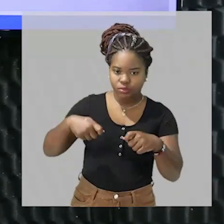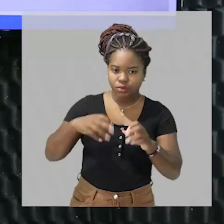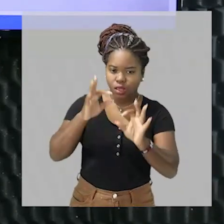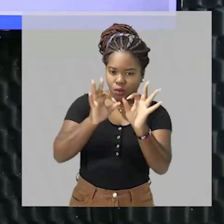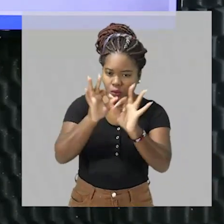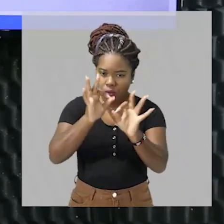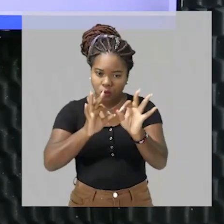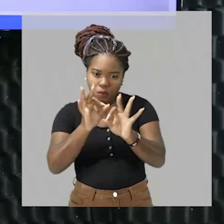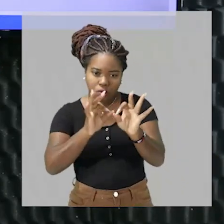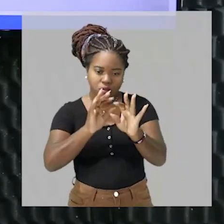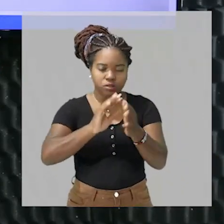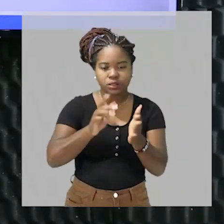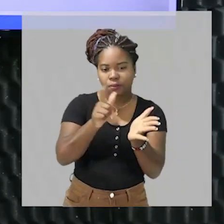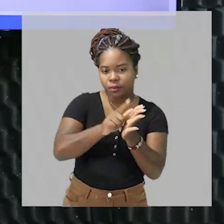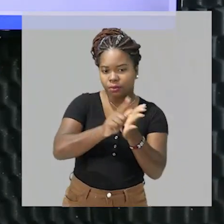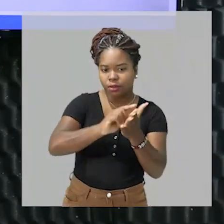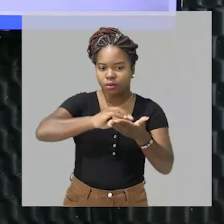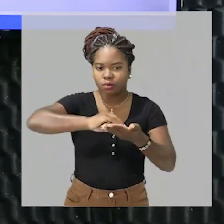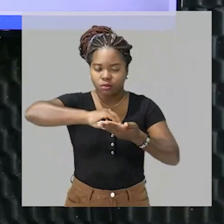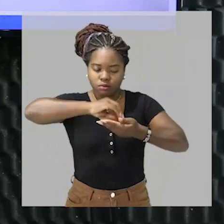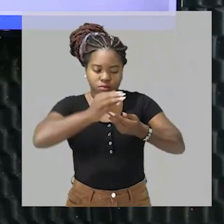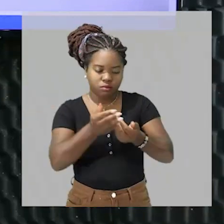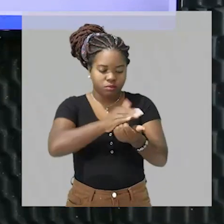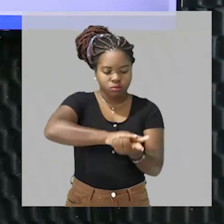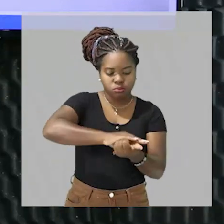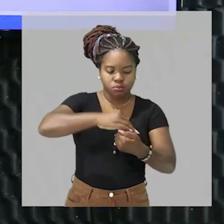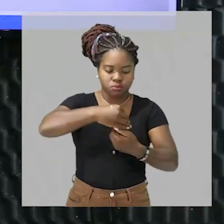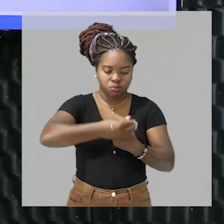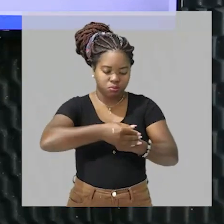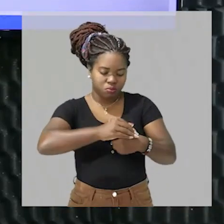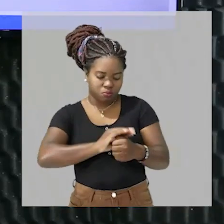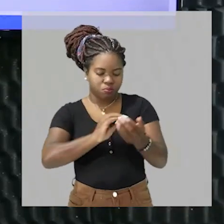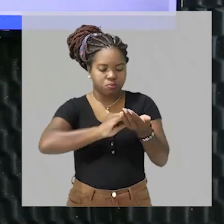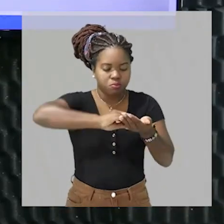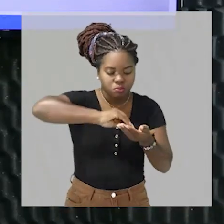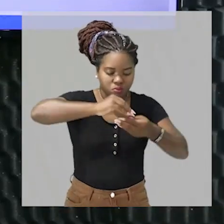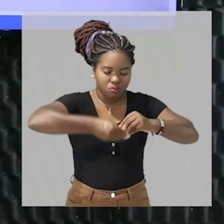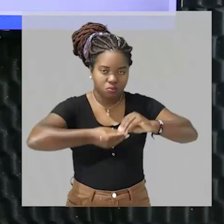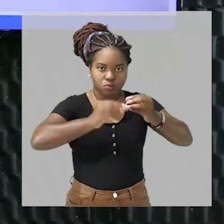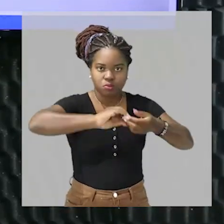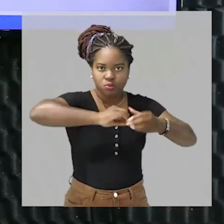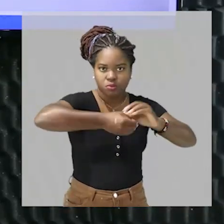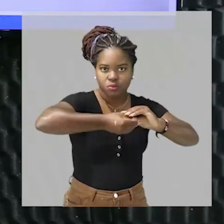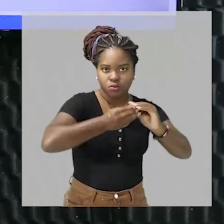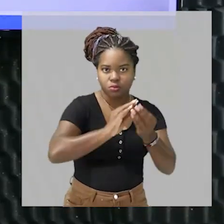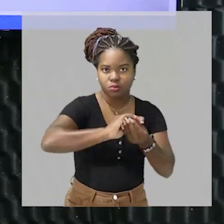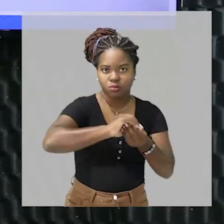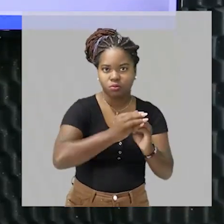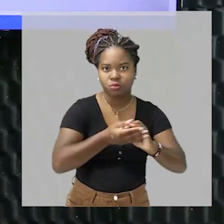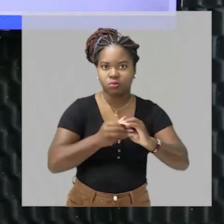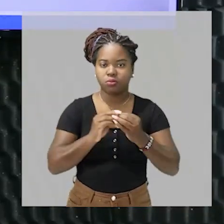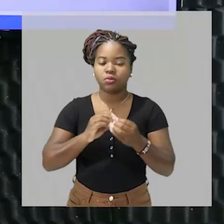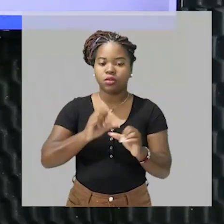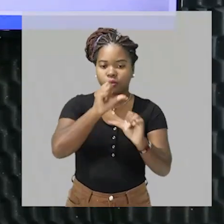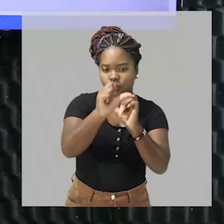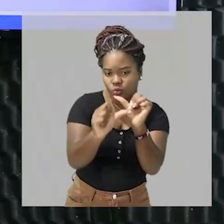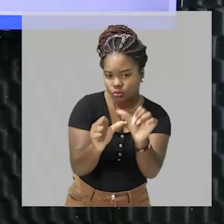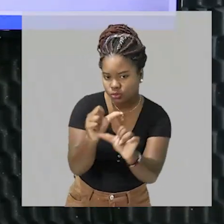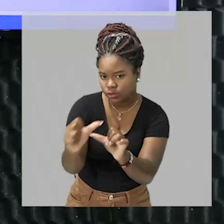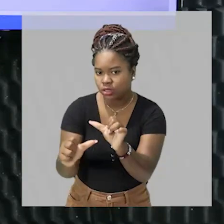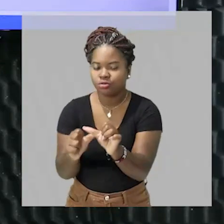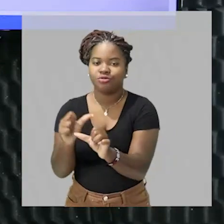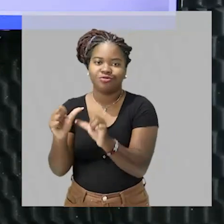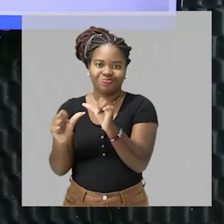seja, dobrando, porque tem dobradiças, e modificando a obra. Se você levar em consideração, tem uma série de artistas mais